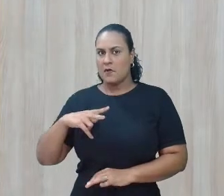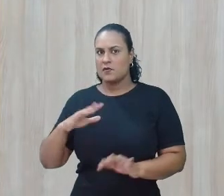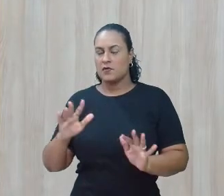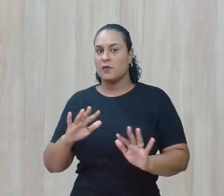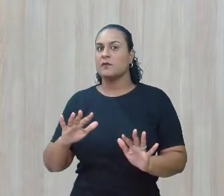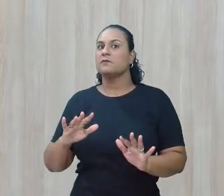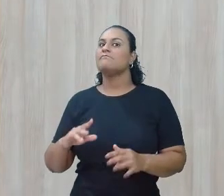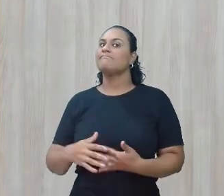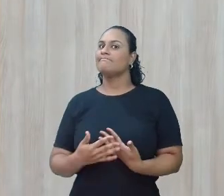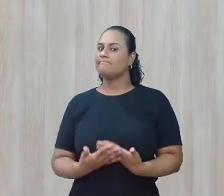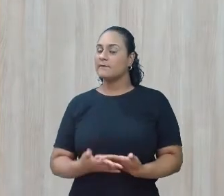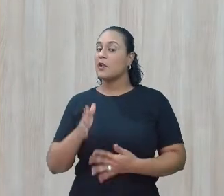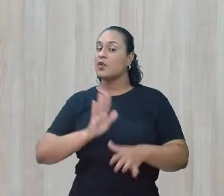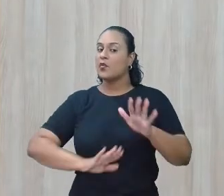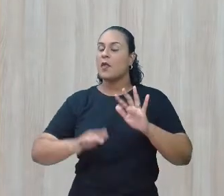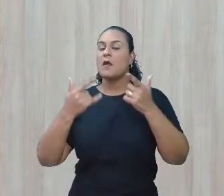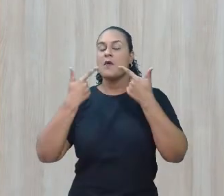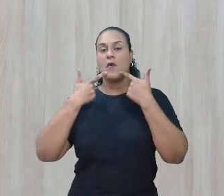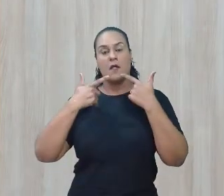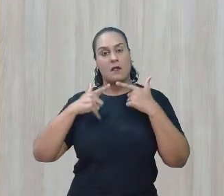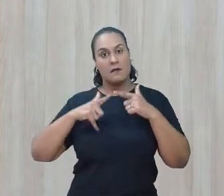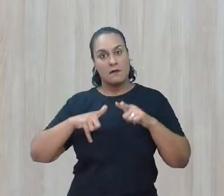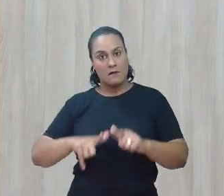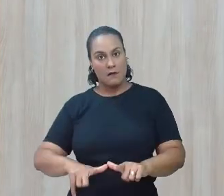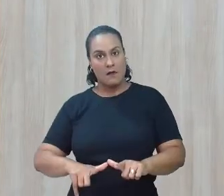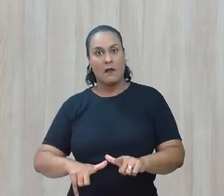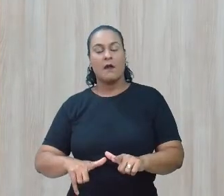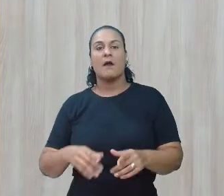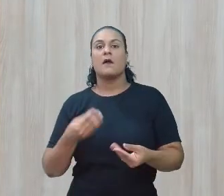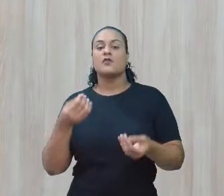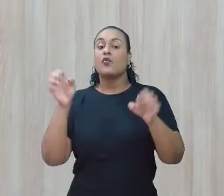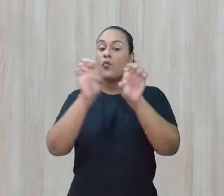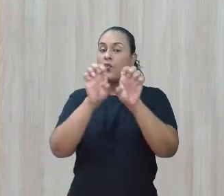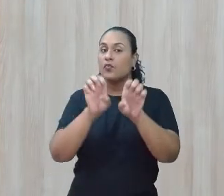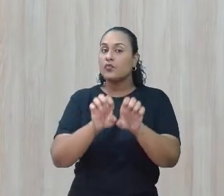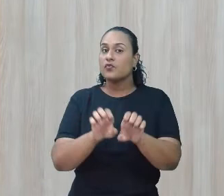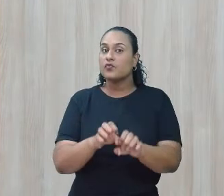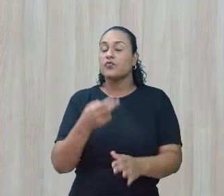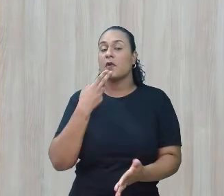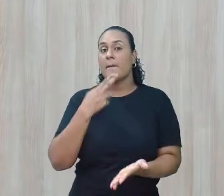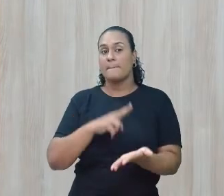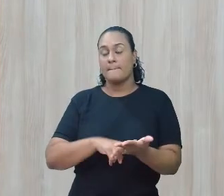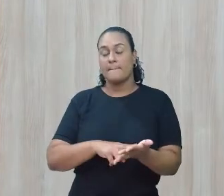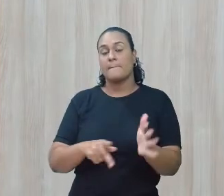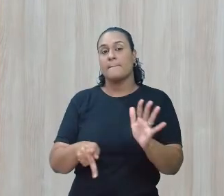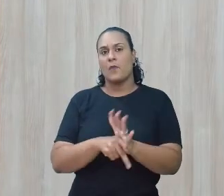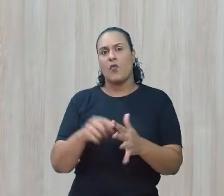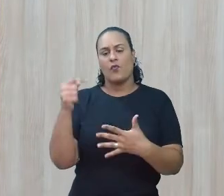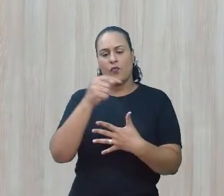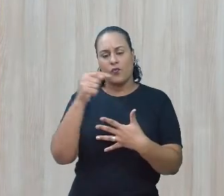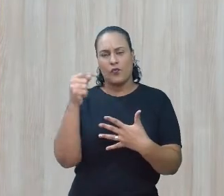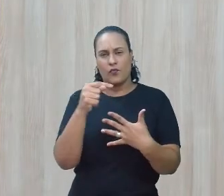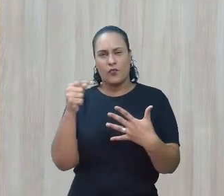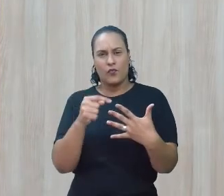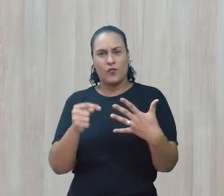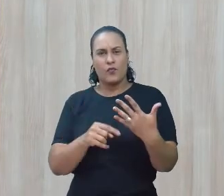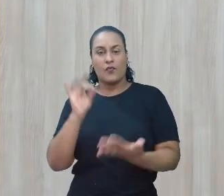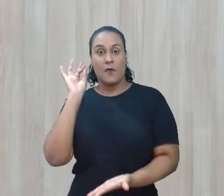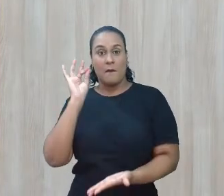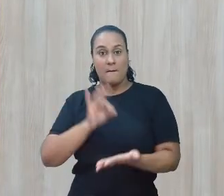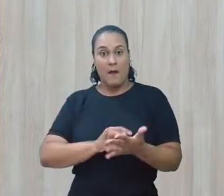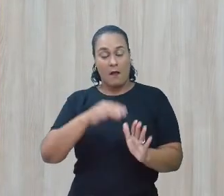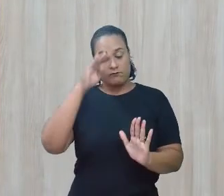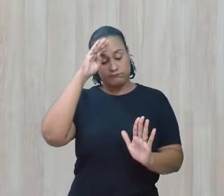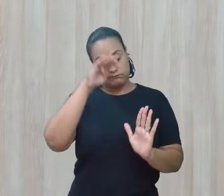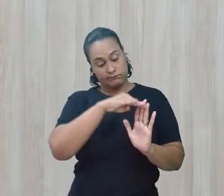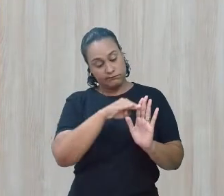com a linguagem, um outro cuidado na construção da carta. Os elementos precisam ser realmente